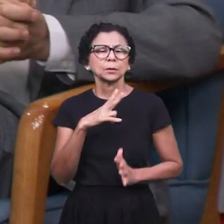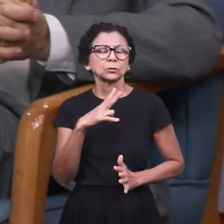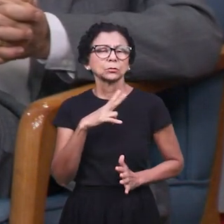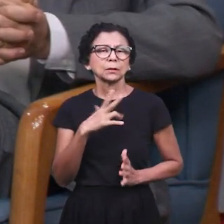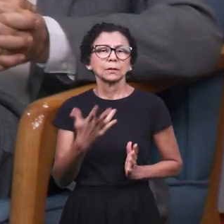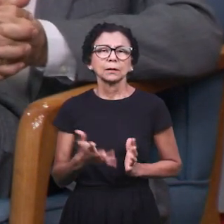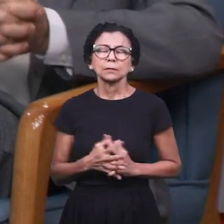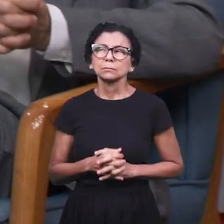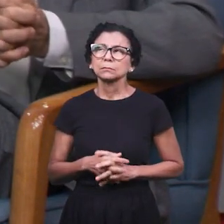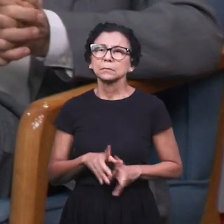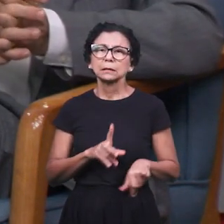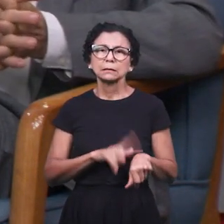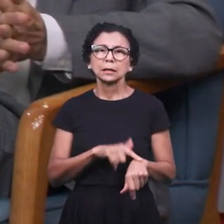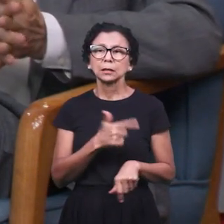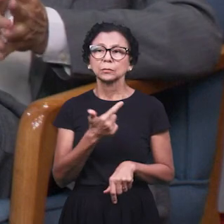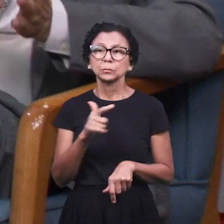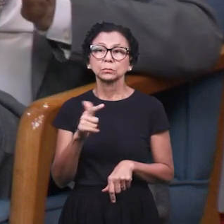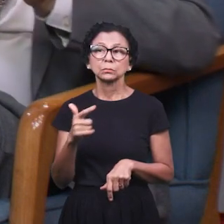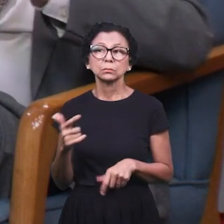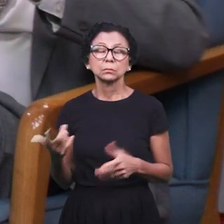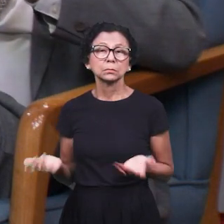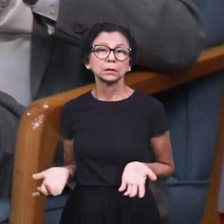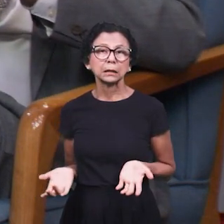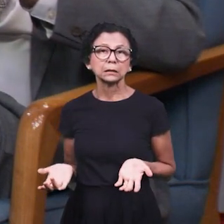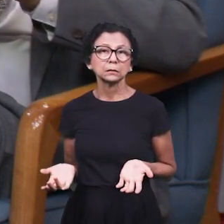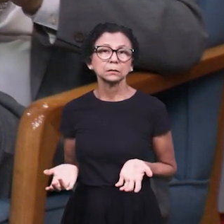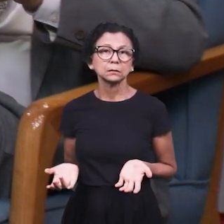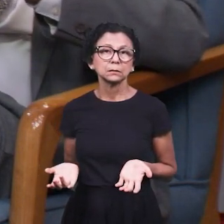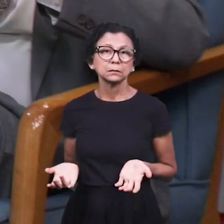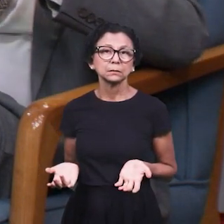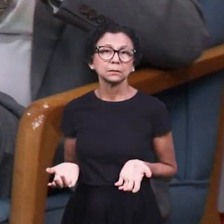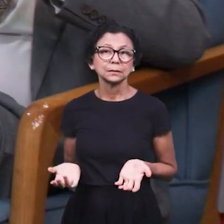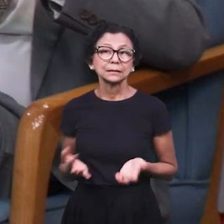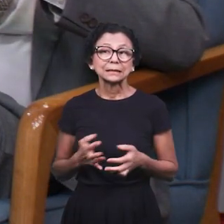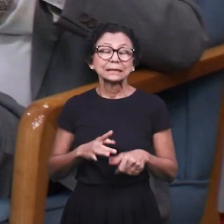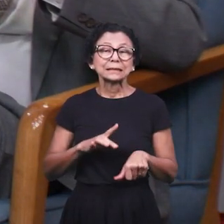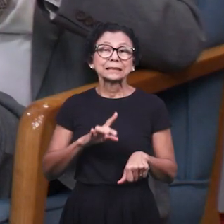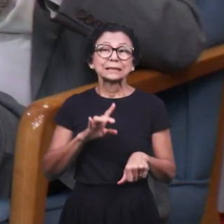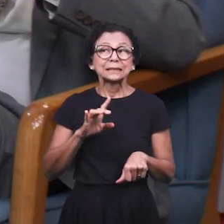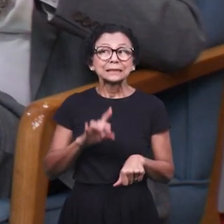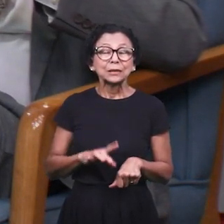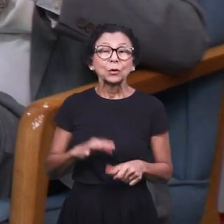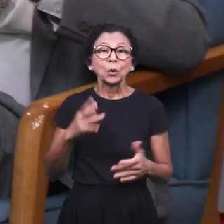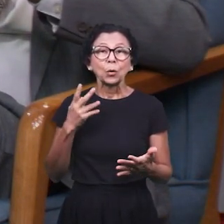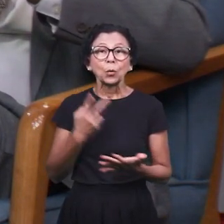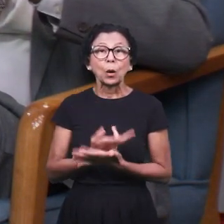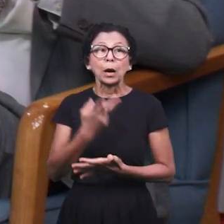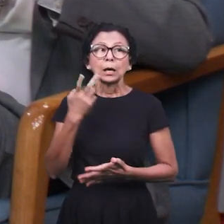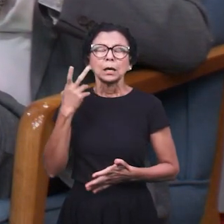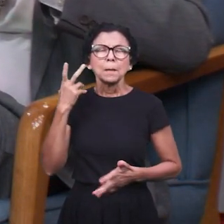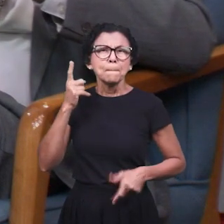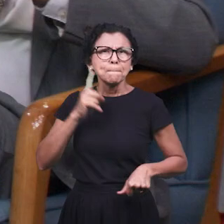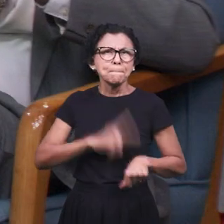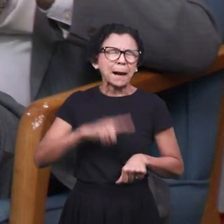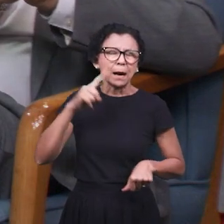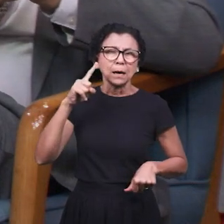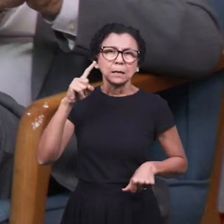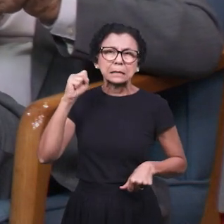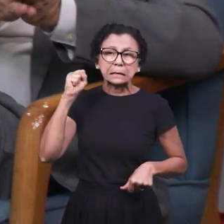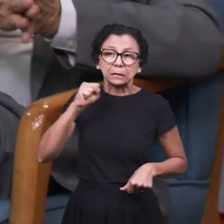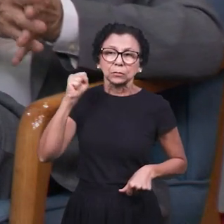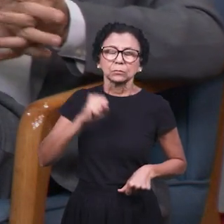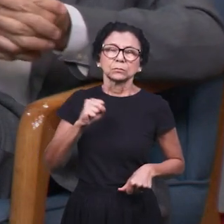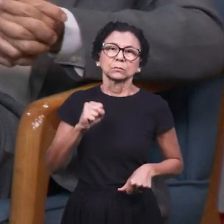oração. Não há tempo para isso. É aquele momento na hora. É aquilo que está diante, é questão